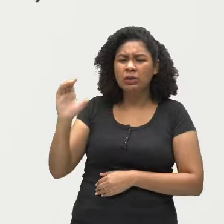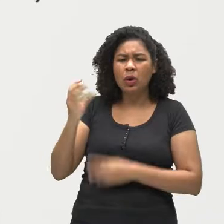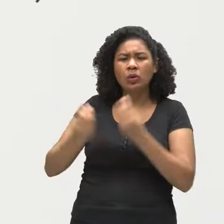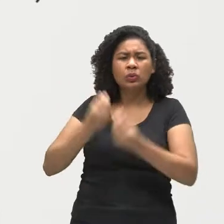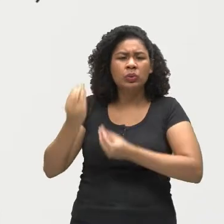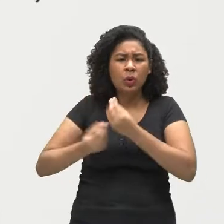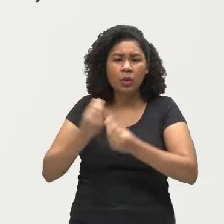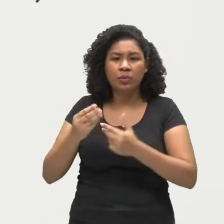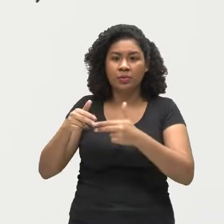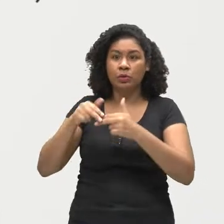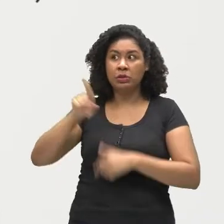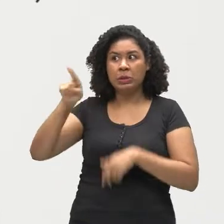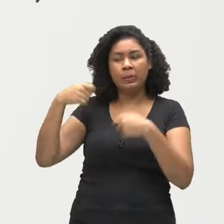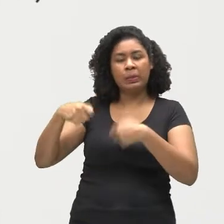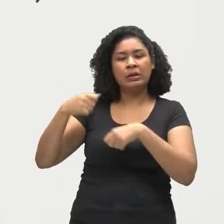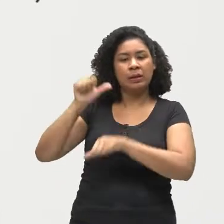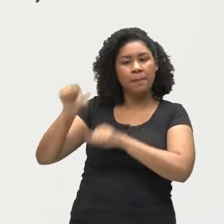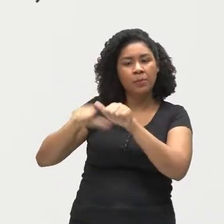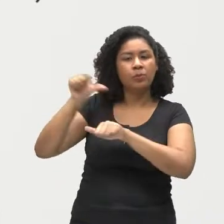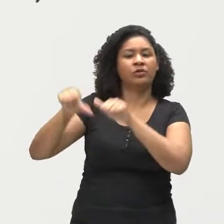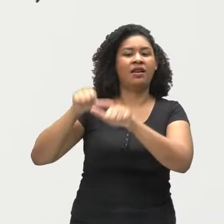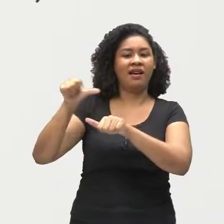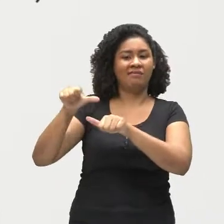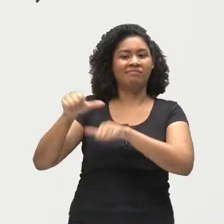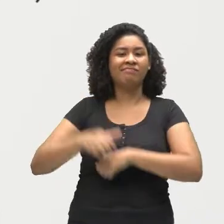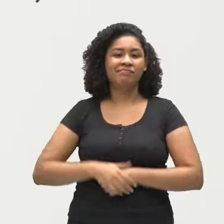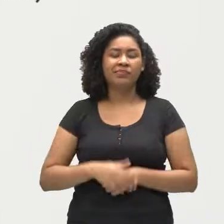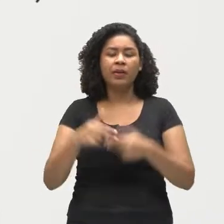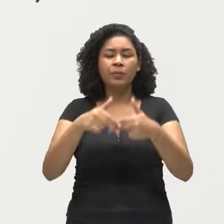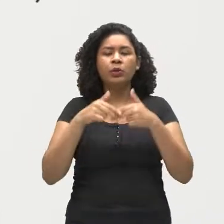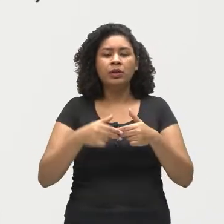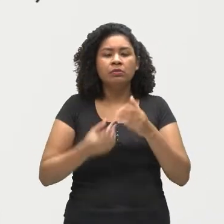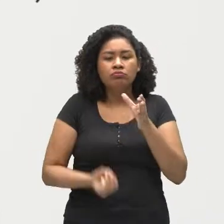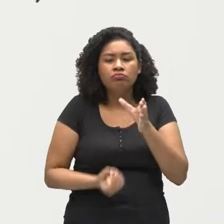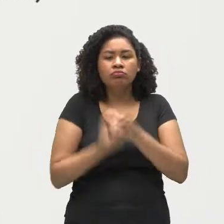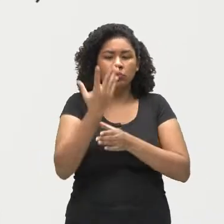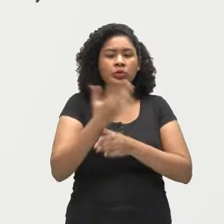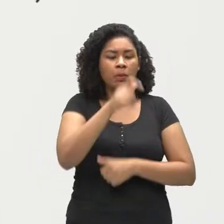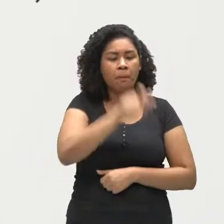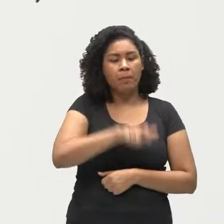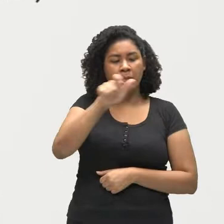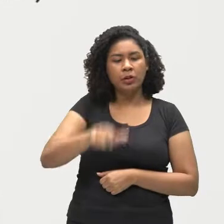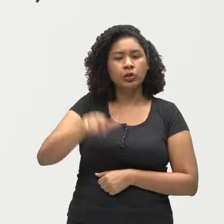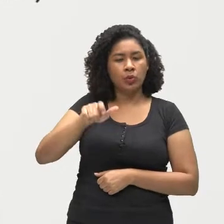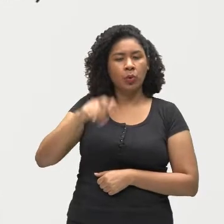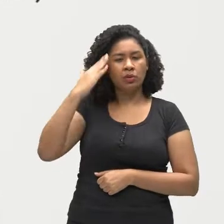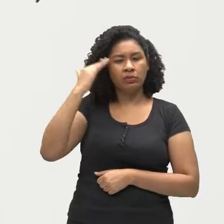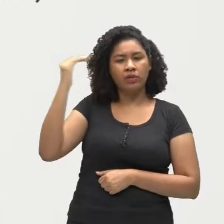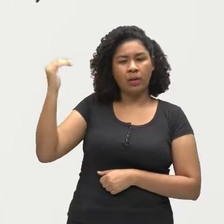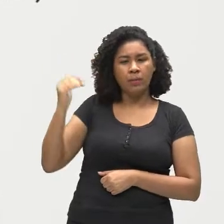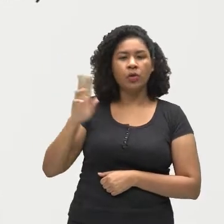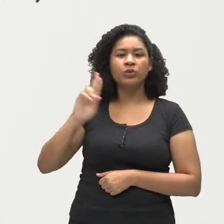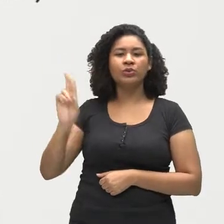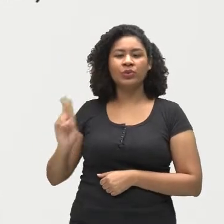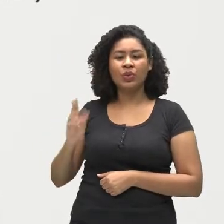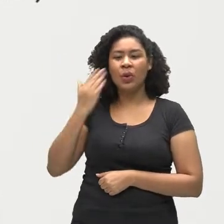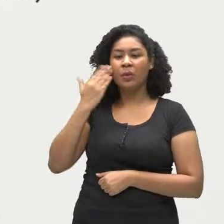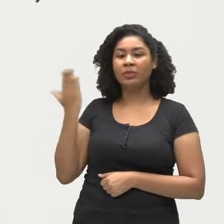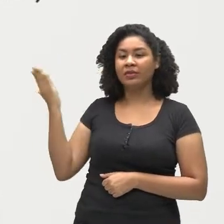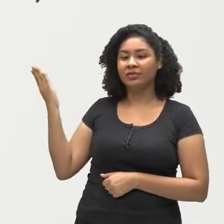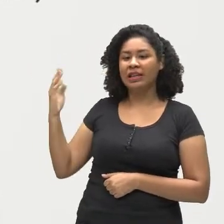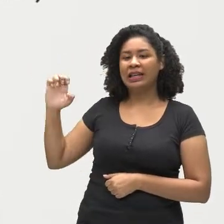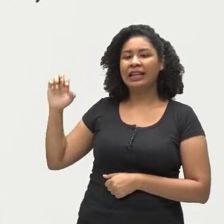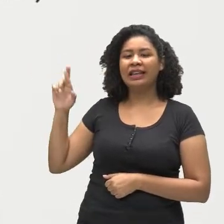esses novos tempos. Desta maneira, surgem pensadores como Erasmo de Roterdã, Juan de la Cruz,